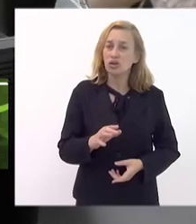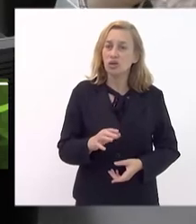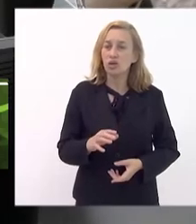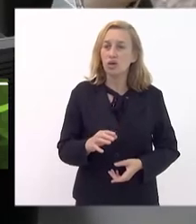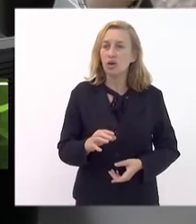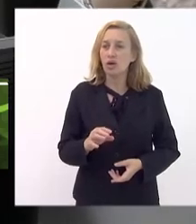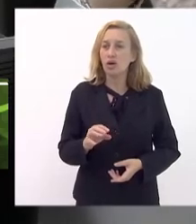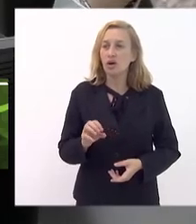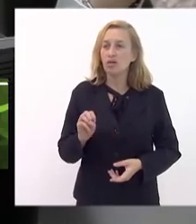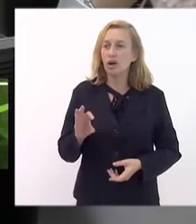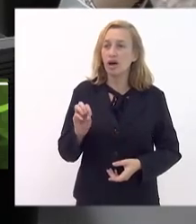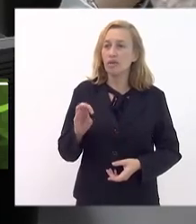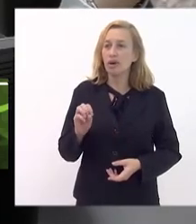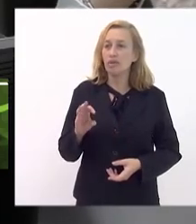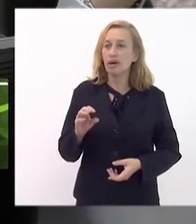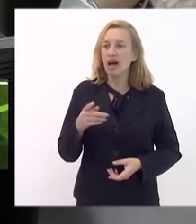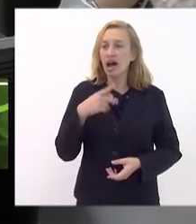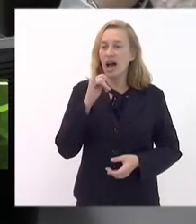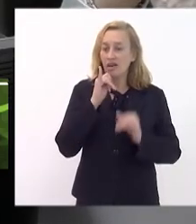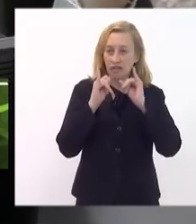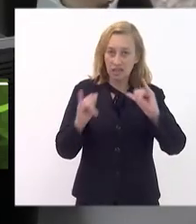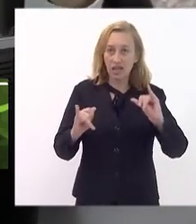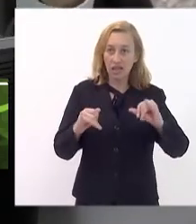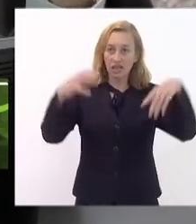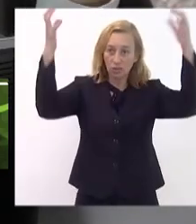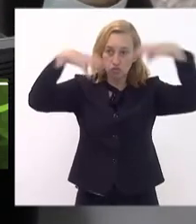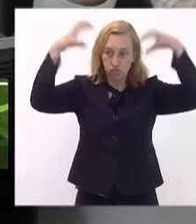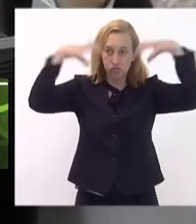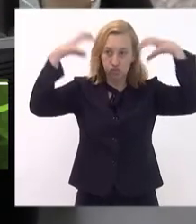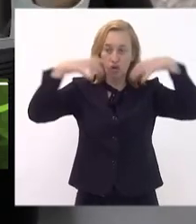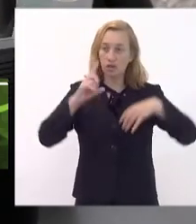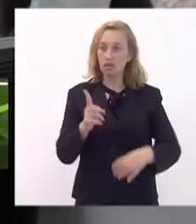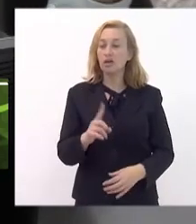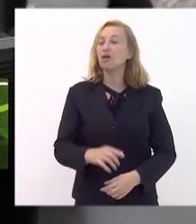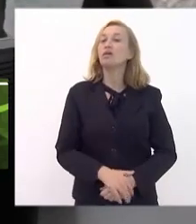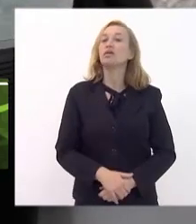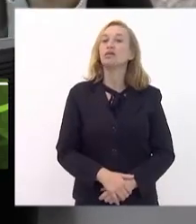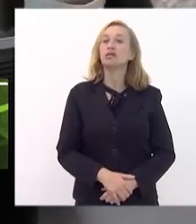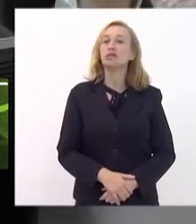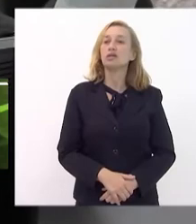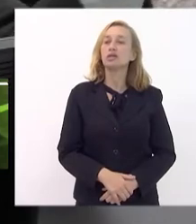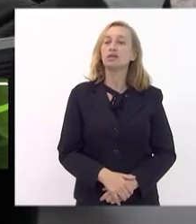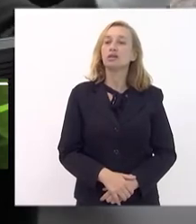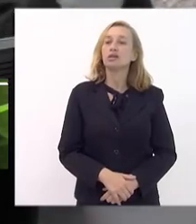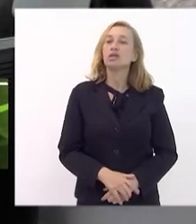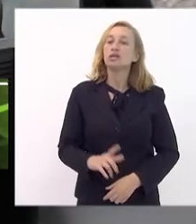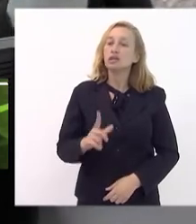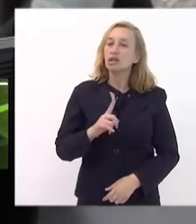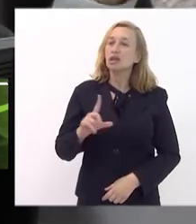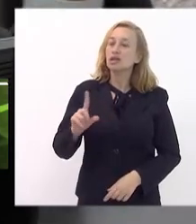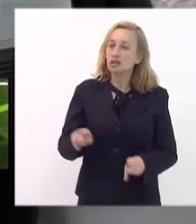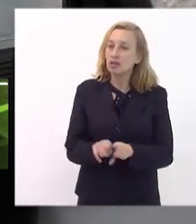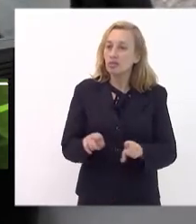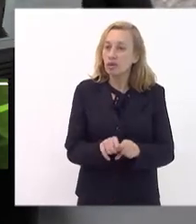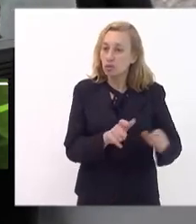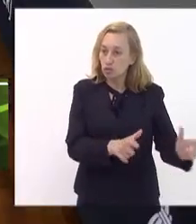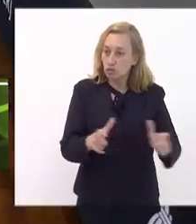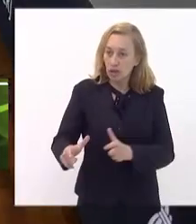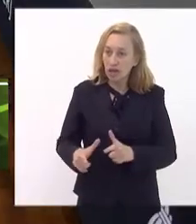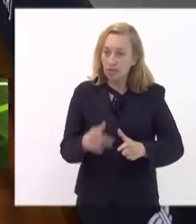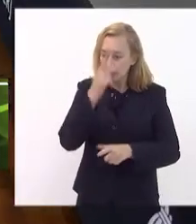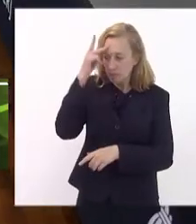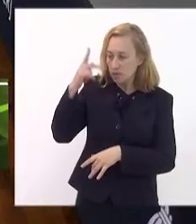está chovendo muito. Né? É claro, tem que tocar sirene, mas aí já tem os locais para a pessoa ir,